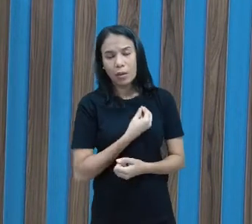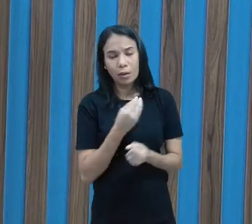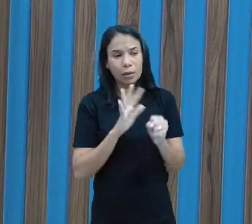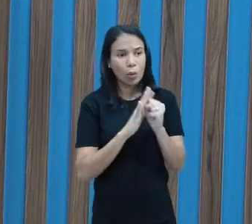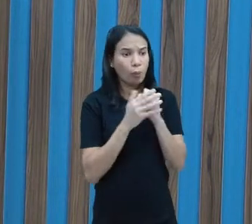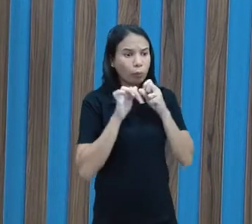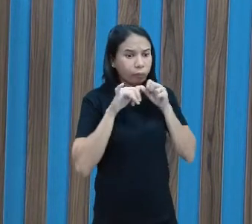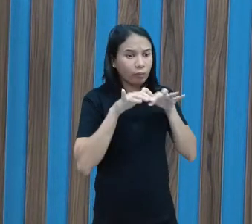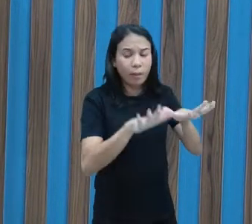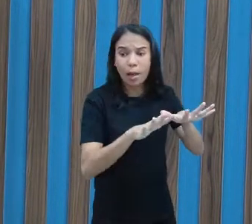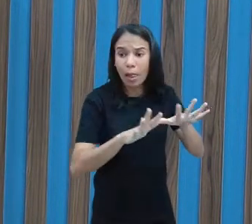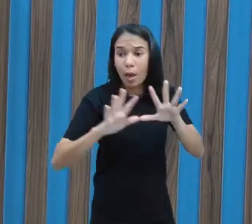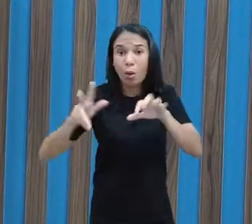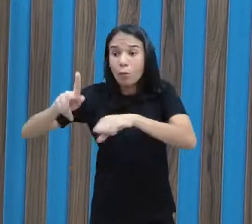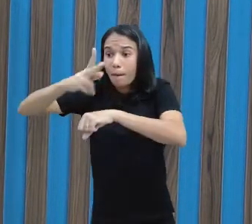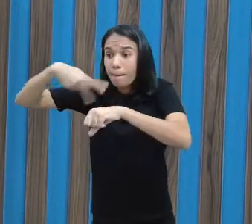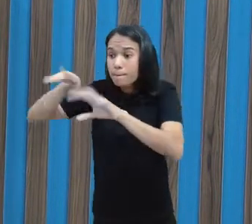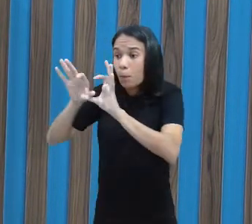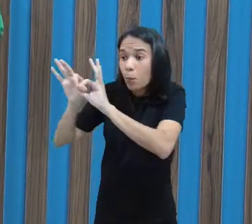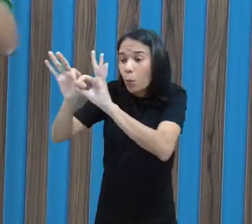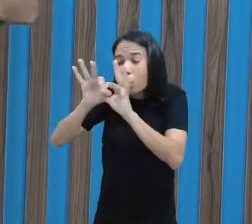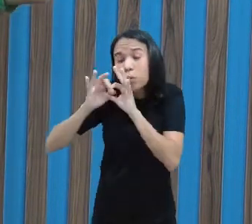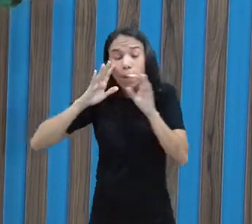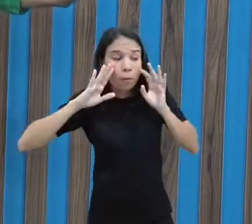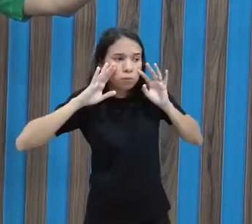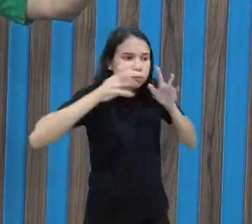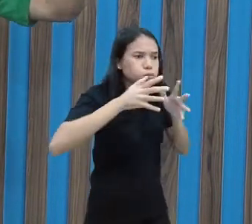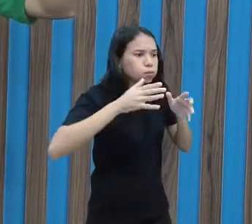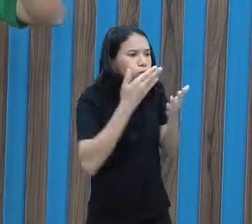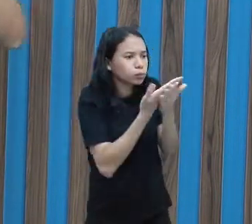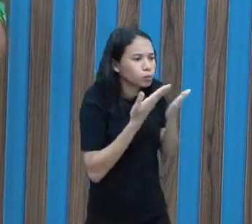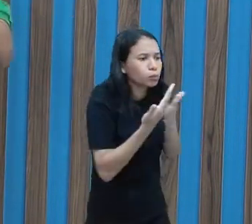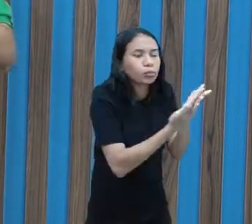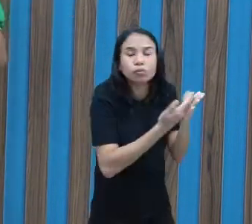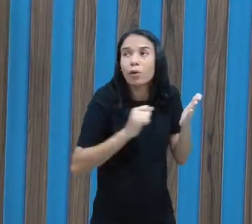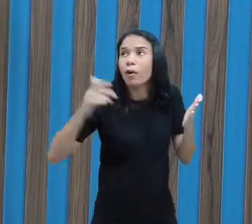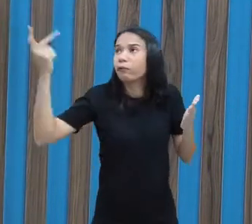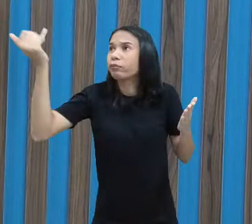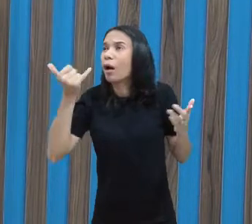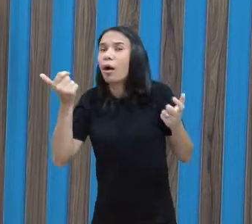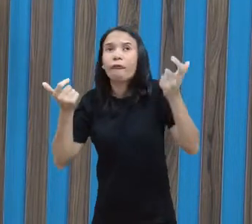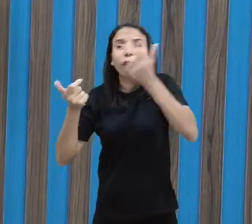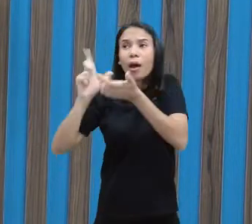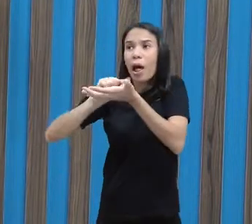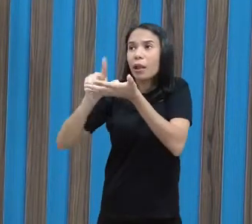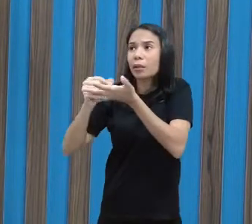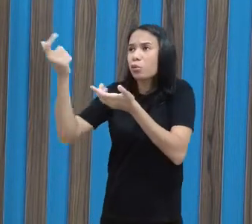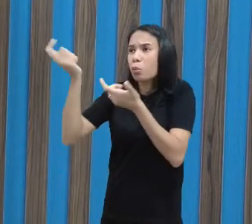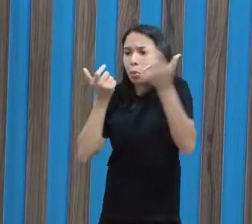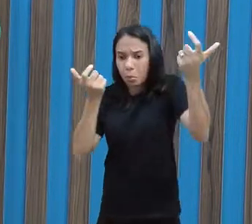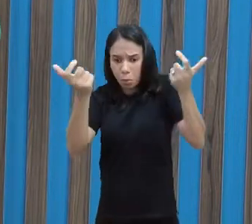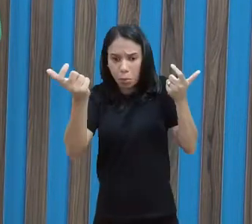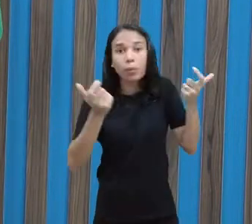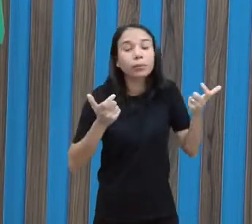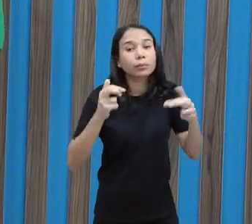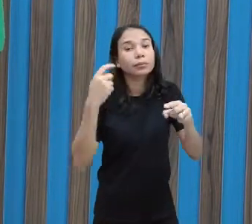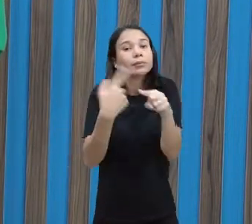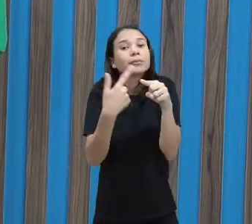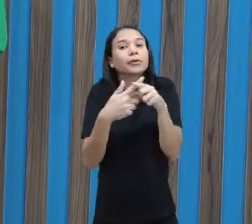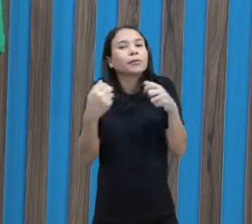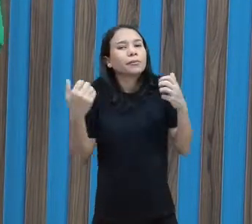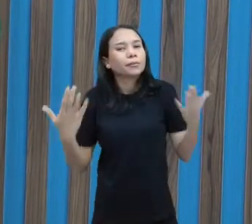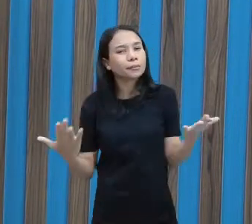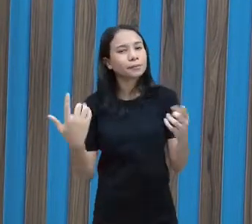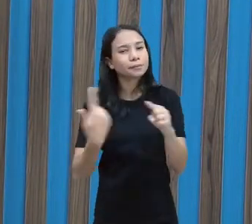pandemia, né? Então a gente vê que sai um estudo num país, sai um estudo no outro, se publica numa revista, tá? Por quê? Porque justamente